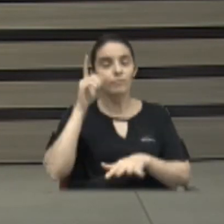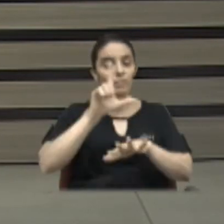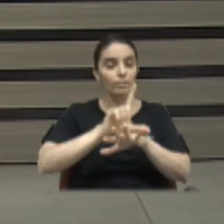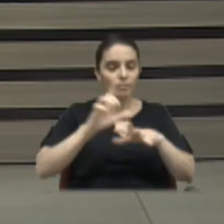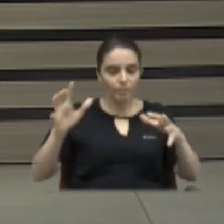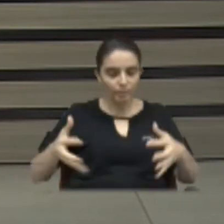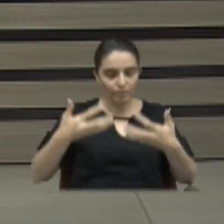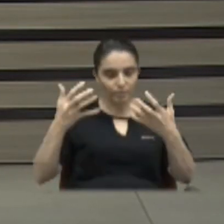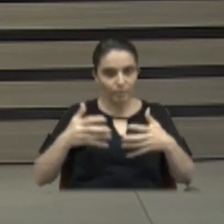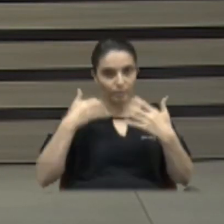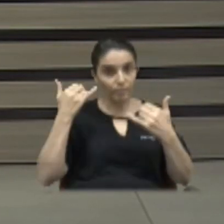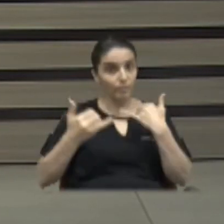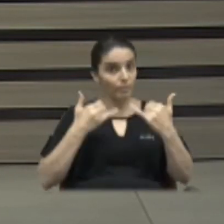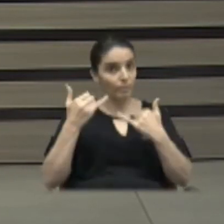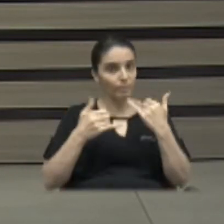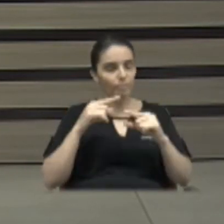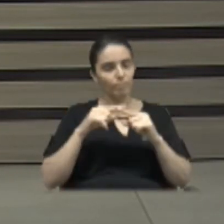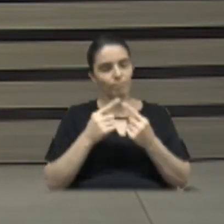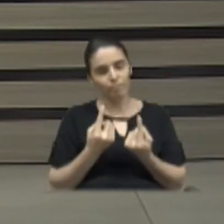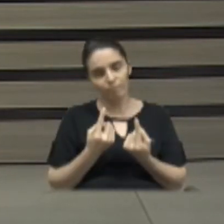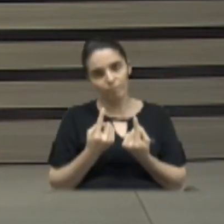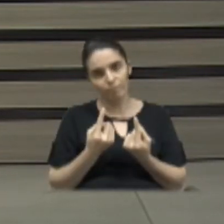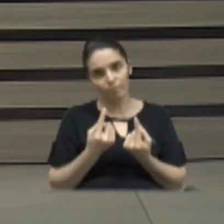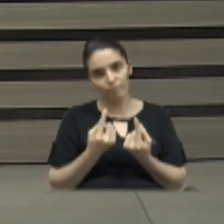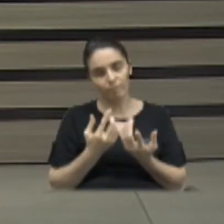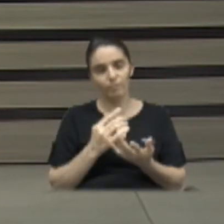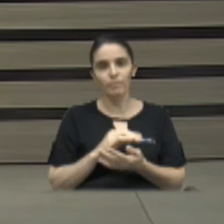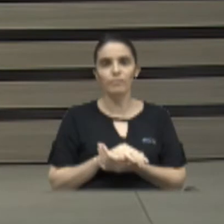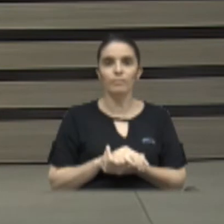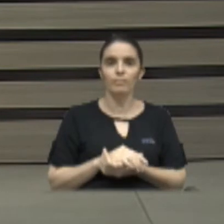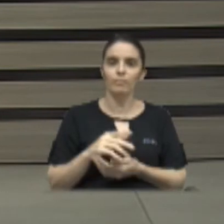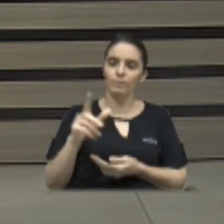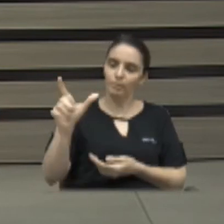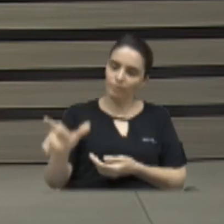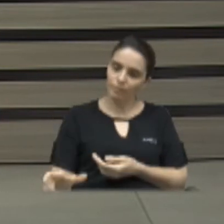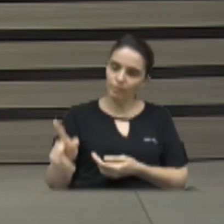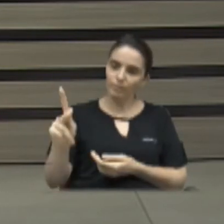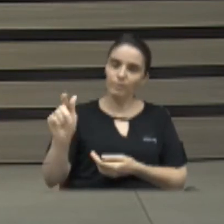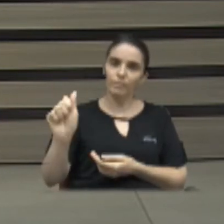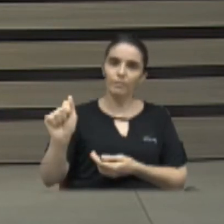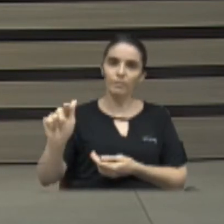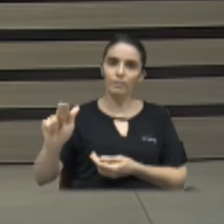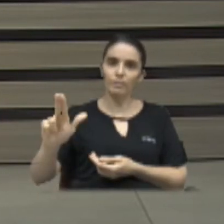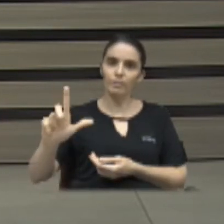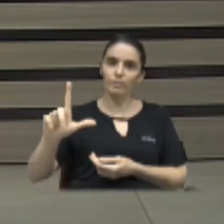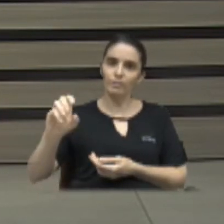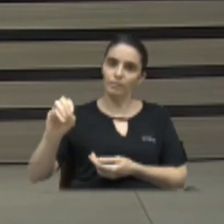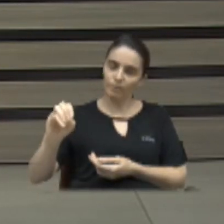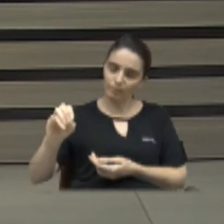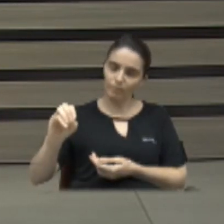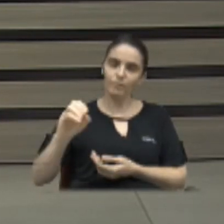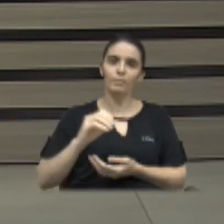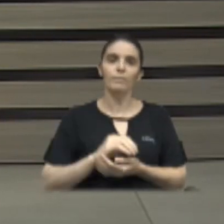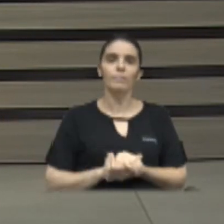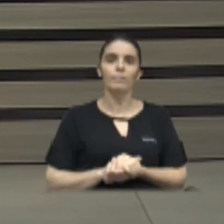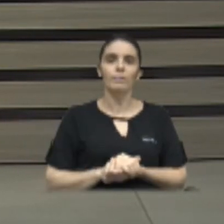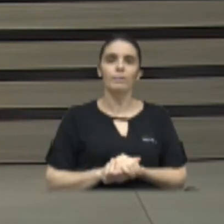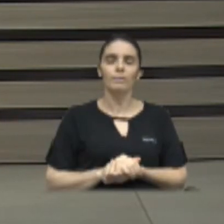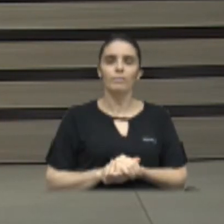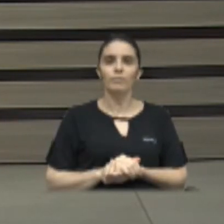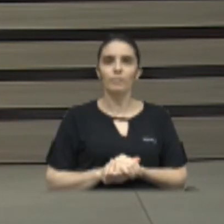brincando. E, felizmente, o Paulinho, essa figura fantástica, né? Que vinha, e o que ele